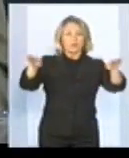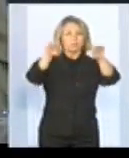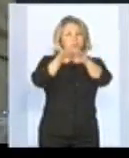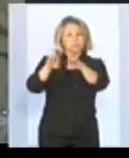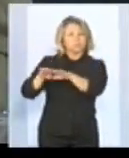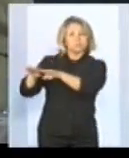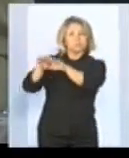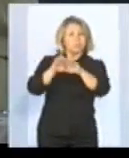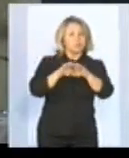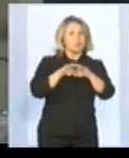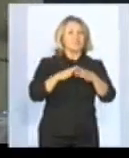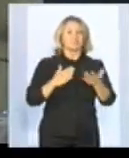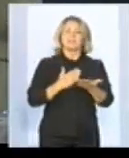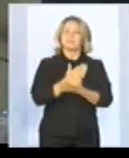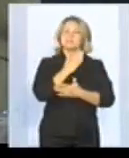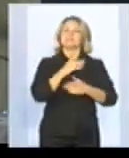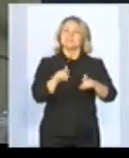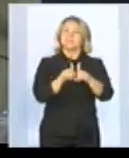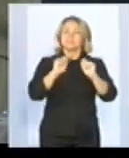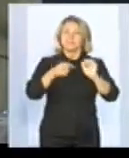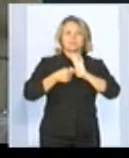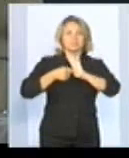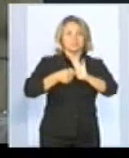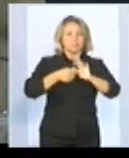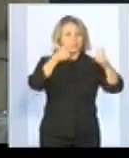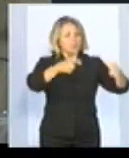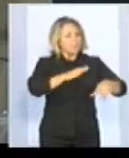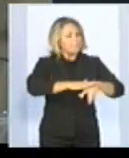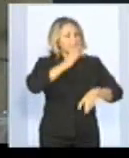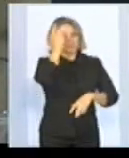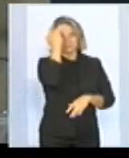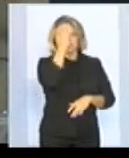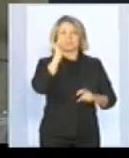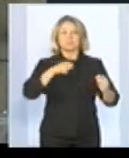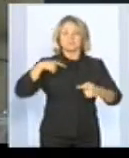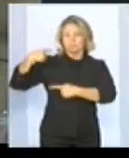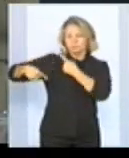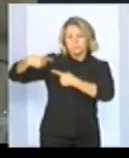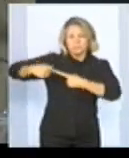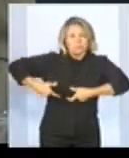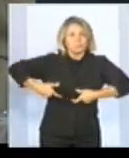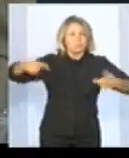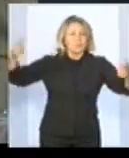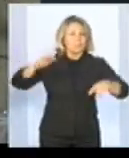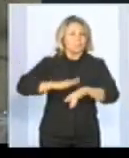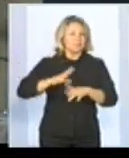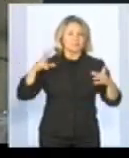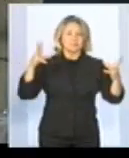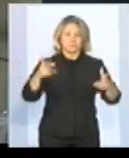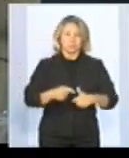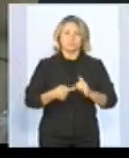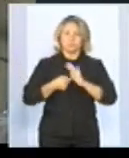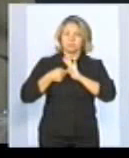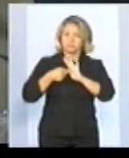da regulação vai permitir um cenário mais fértil para que essa competição se desenvolva. Tudo tem sido